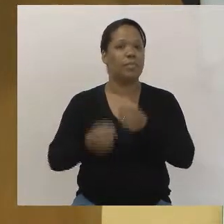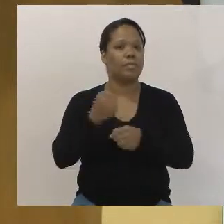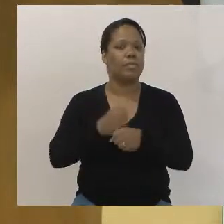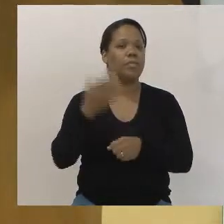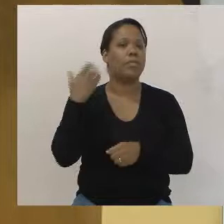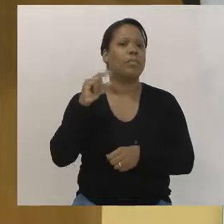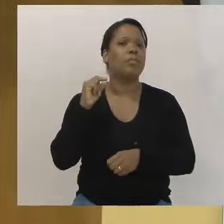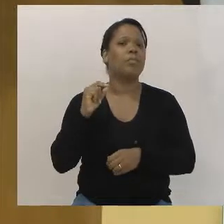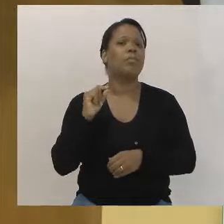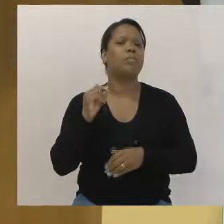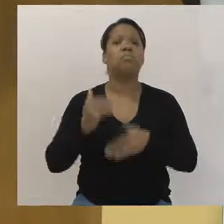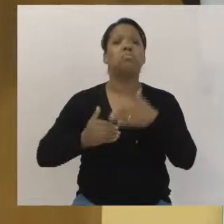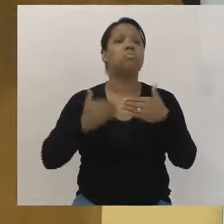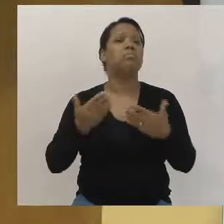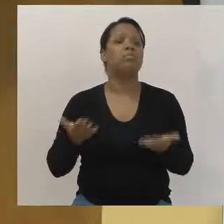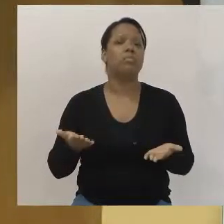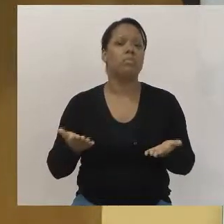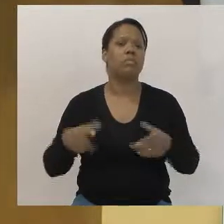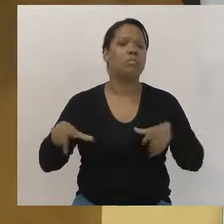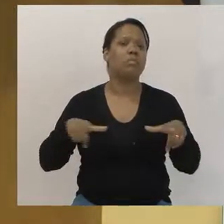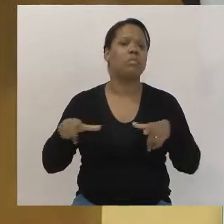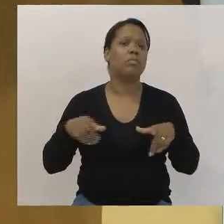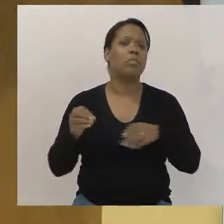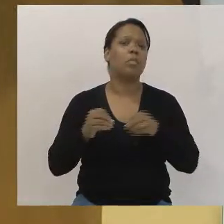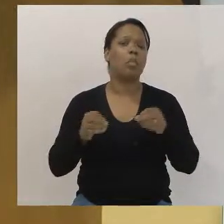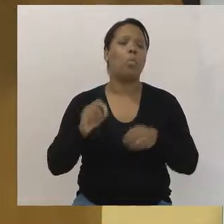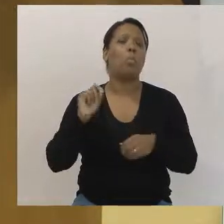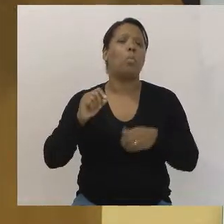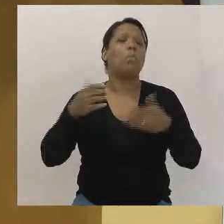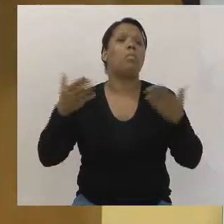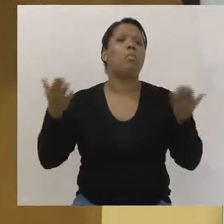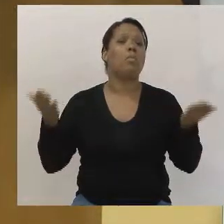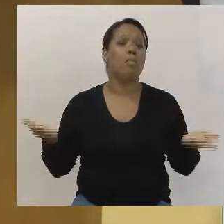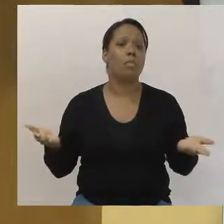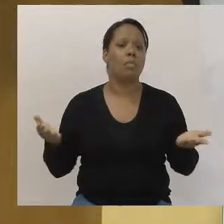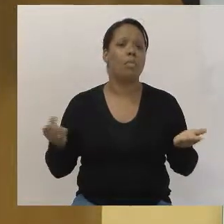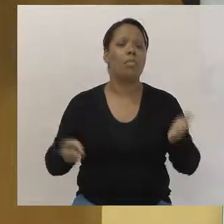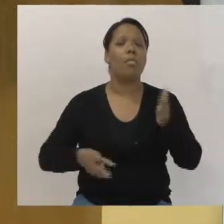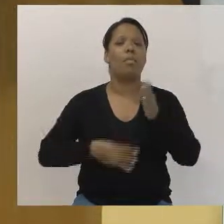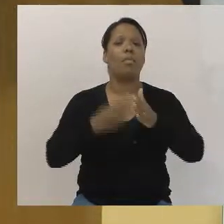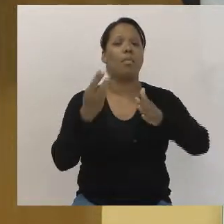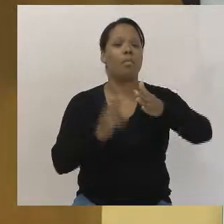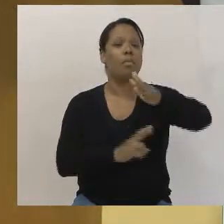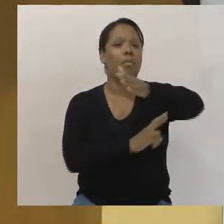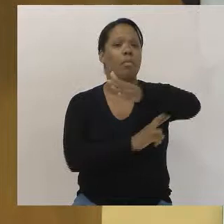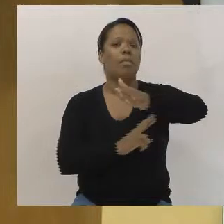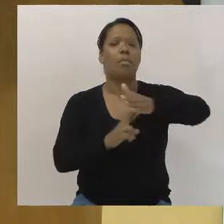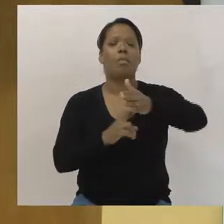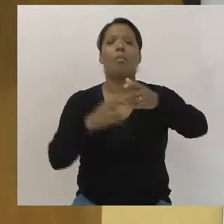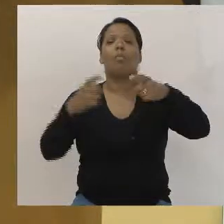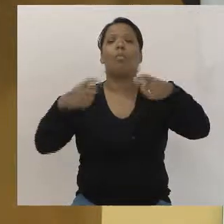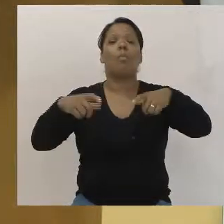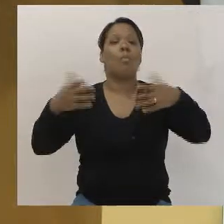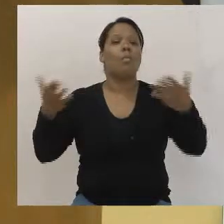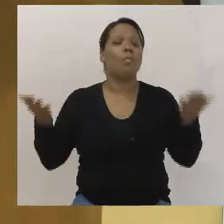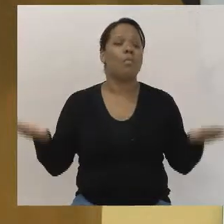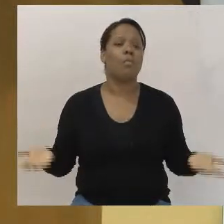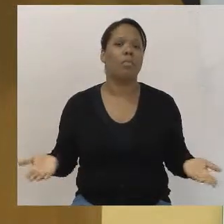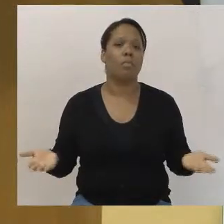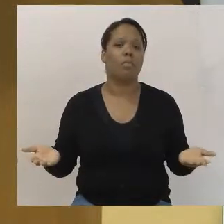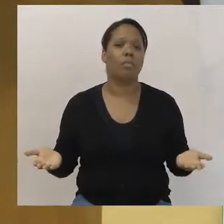que andou qual a obra que foi feita na terceira ponte onde está